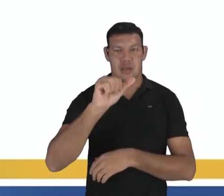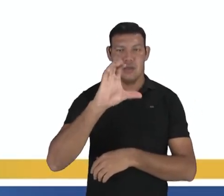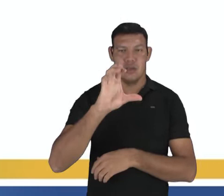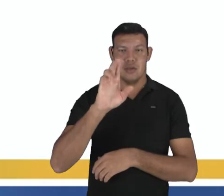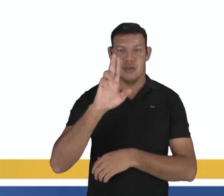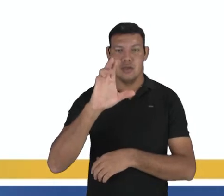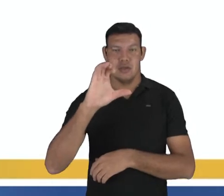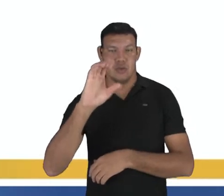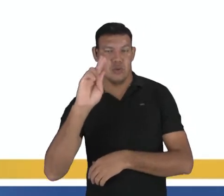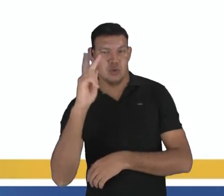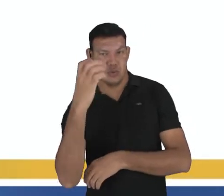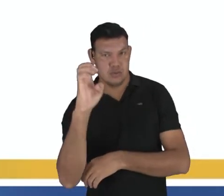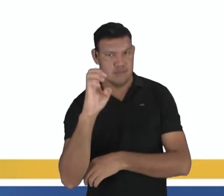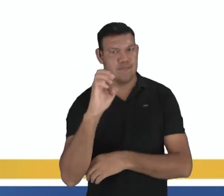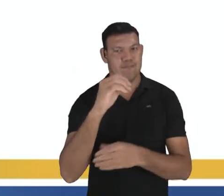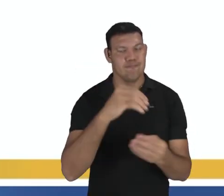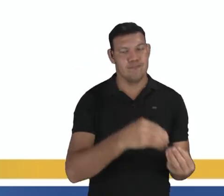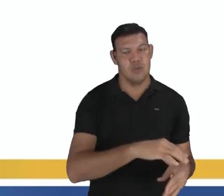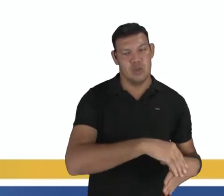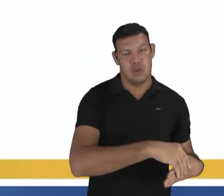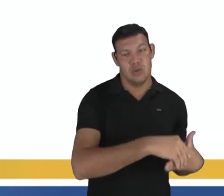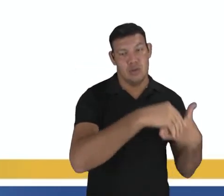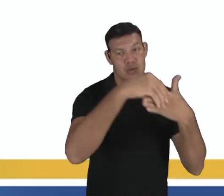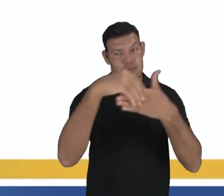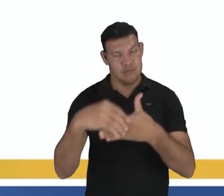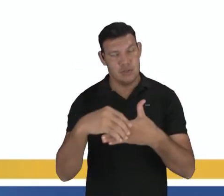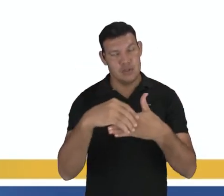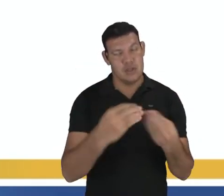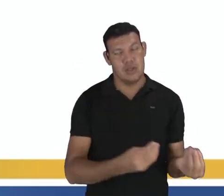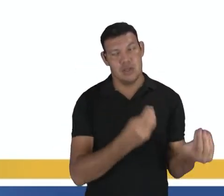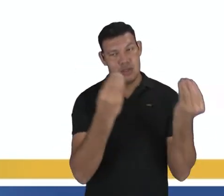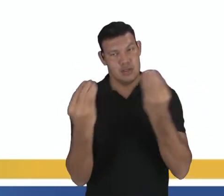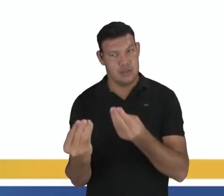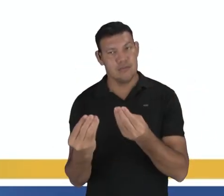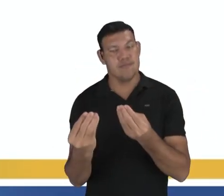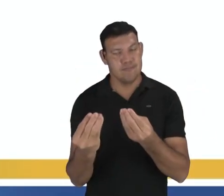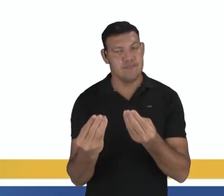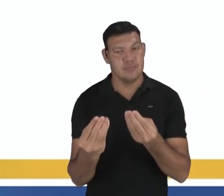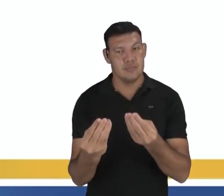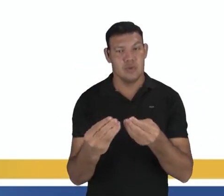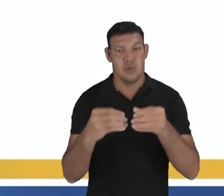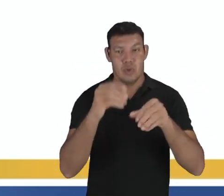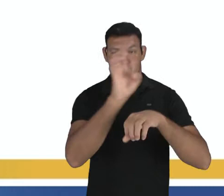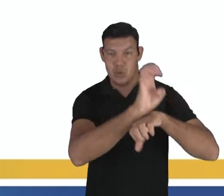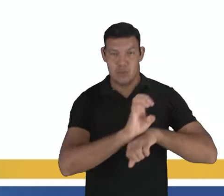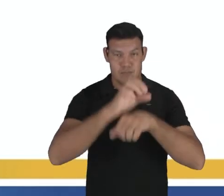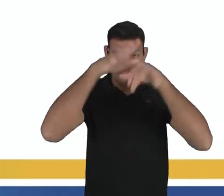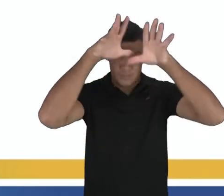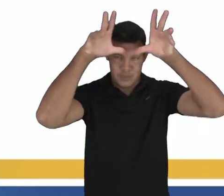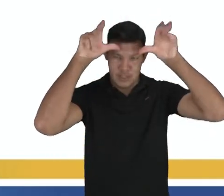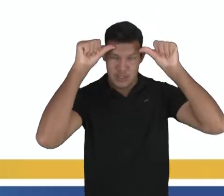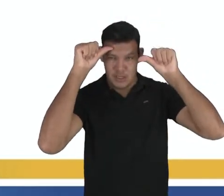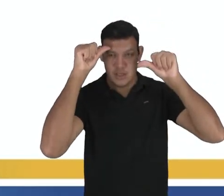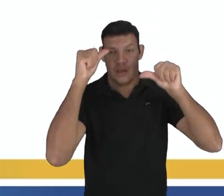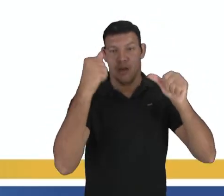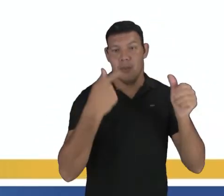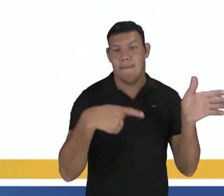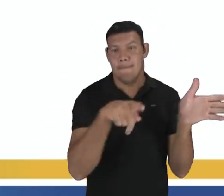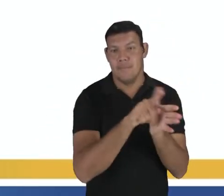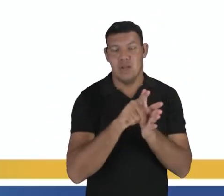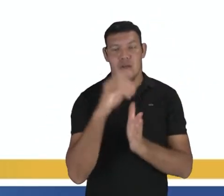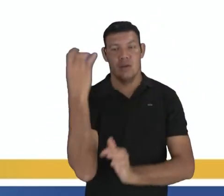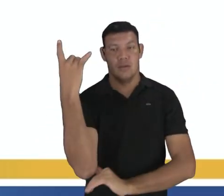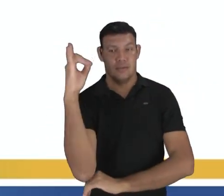do Acre à Bolívia, né? Um arco de floresta de 150 mil